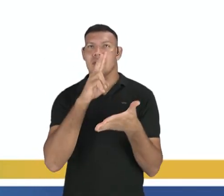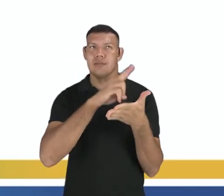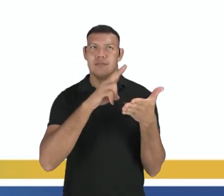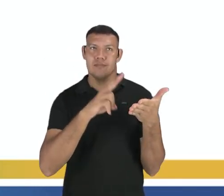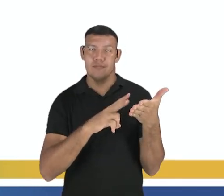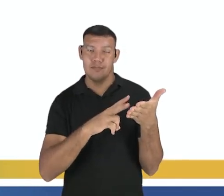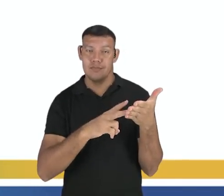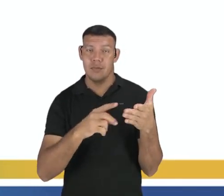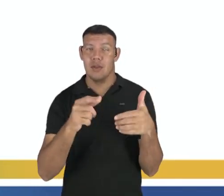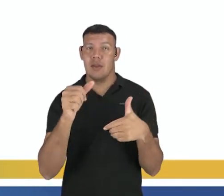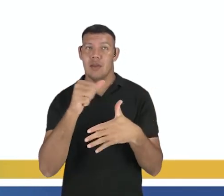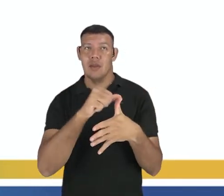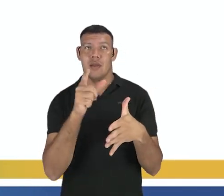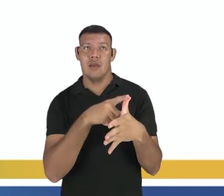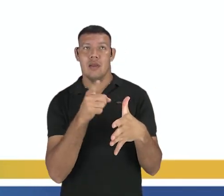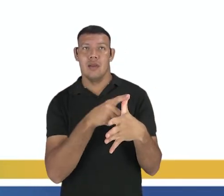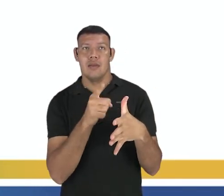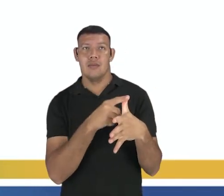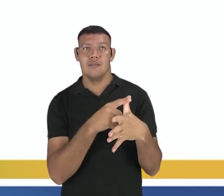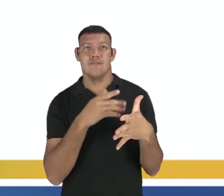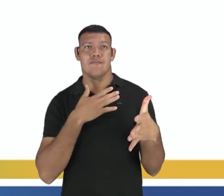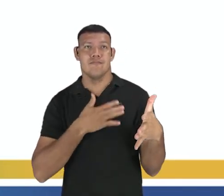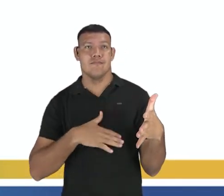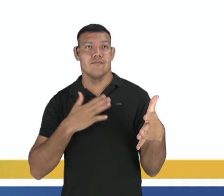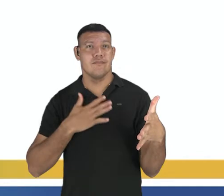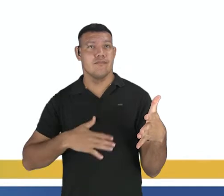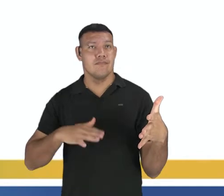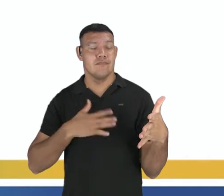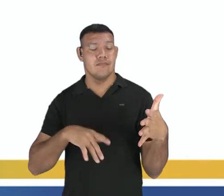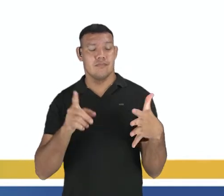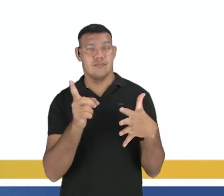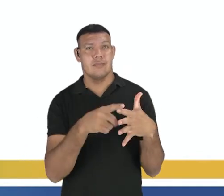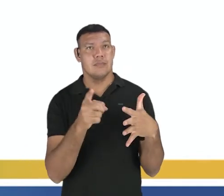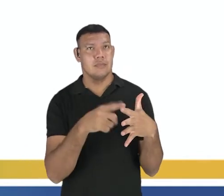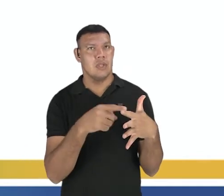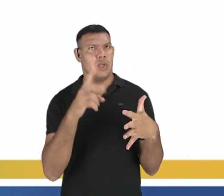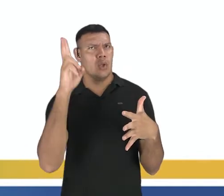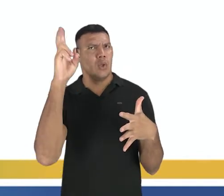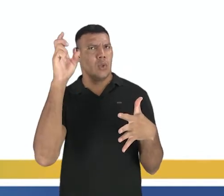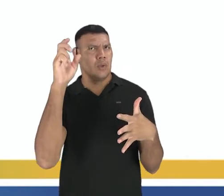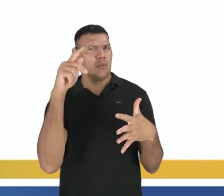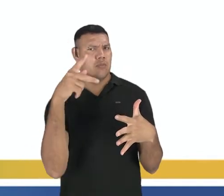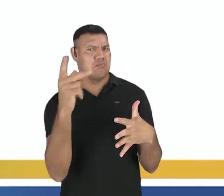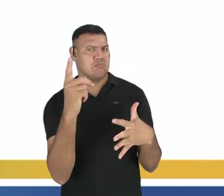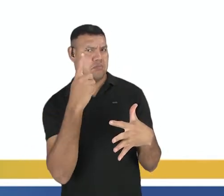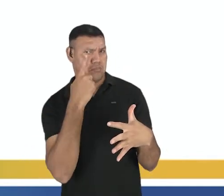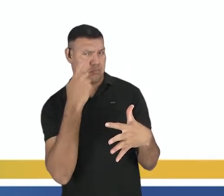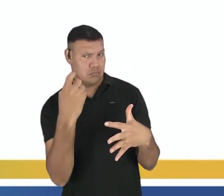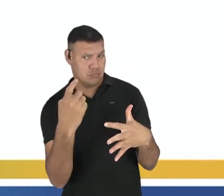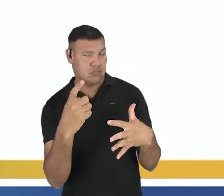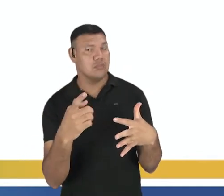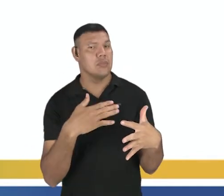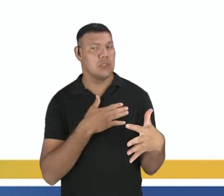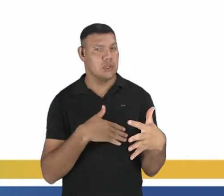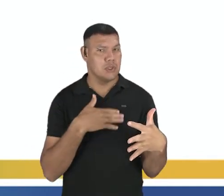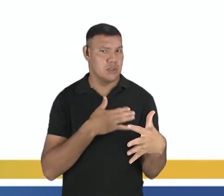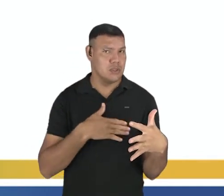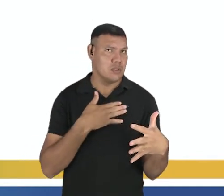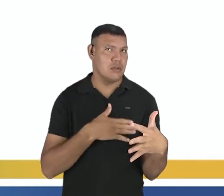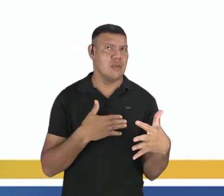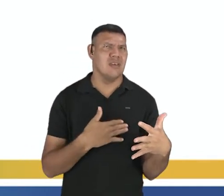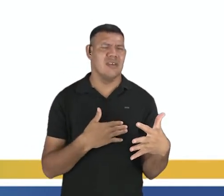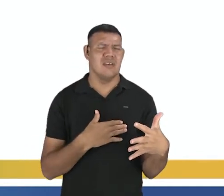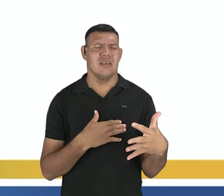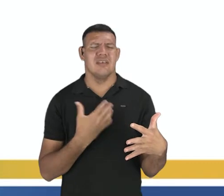devagar, né, com calma. Depois, procurar assuntos do interesse. Então, se você ainda está, estou cansado,